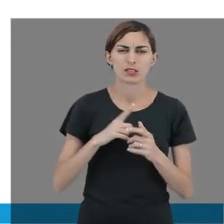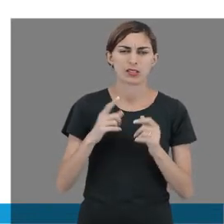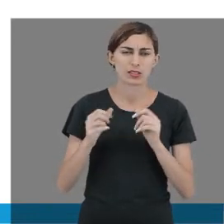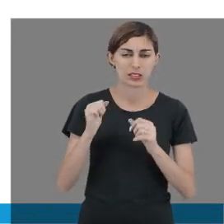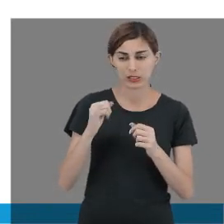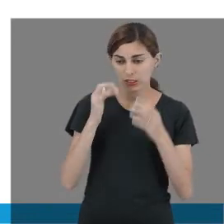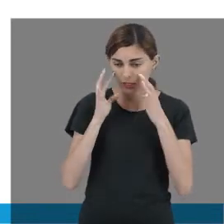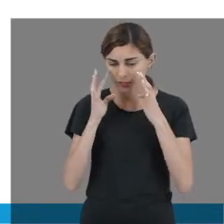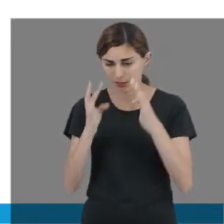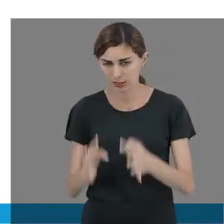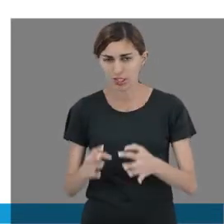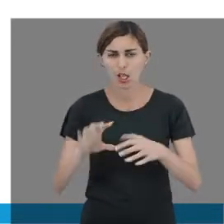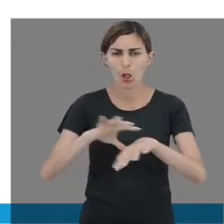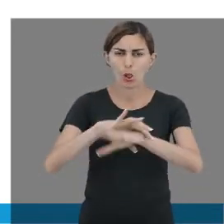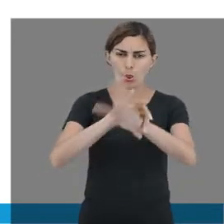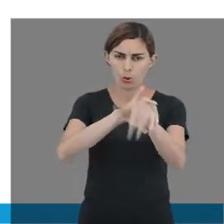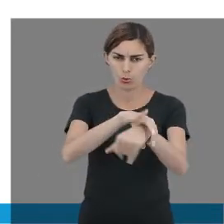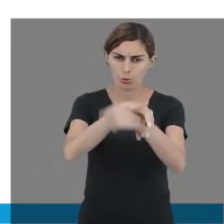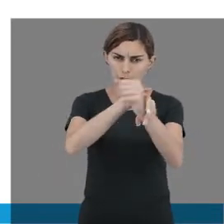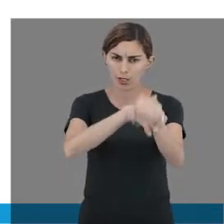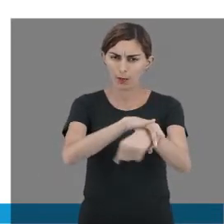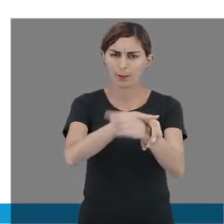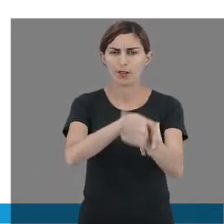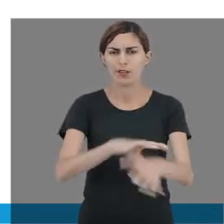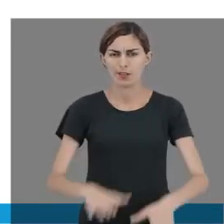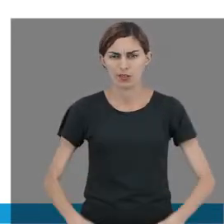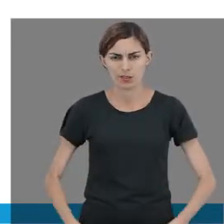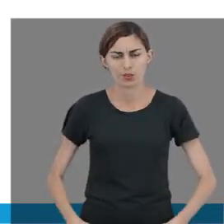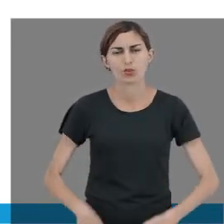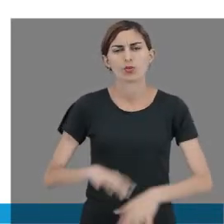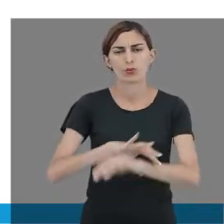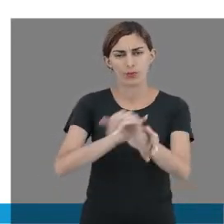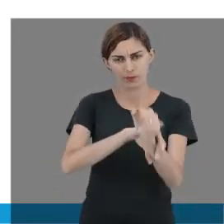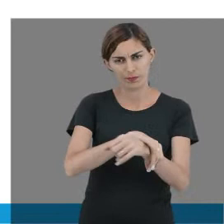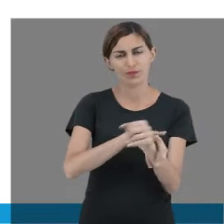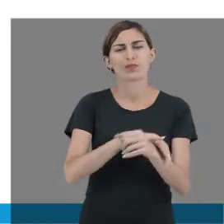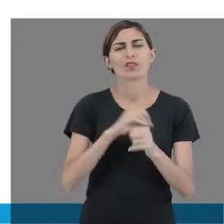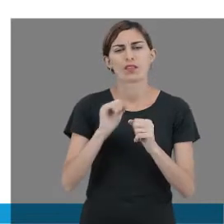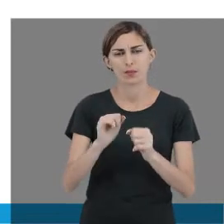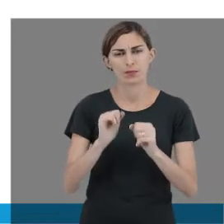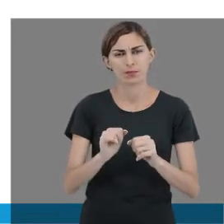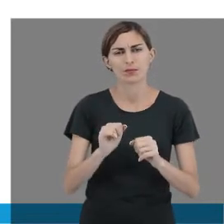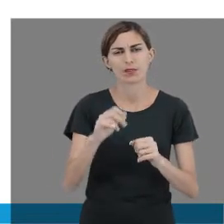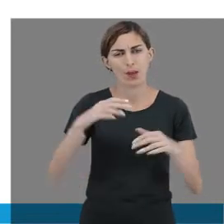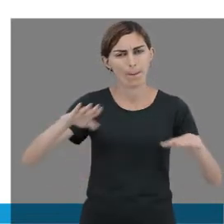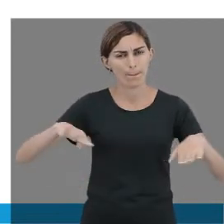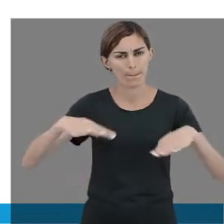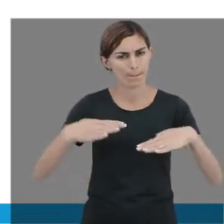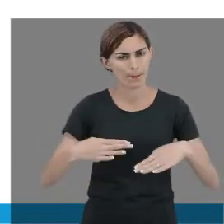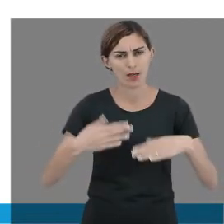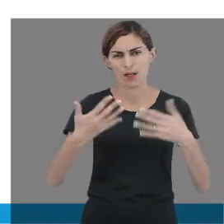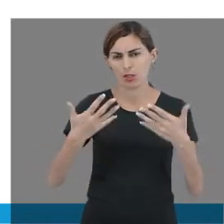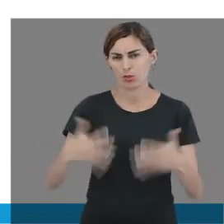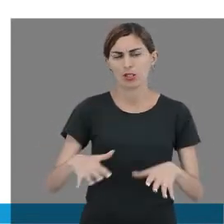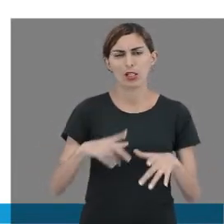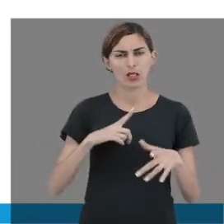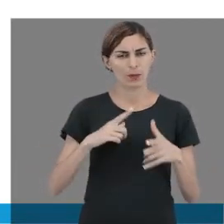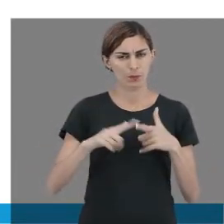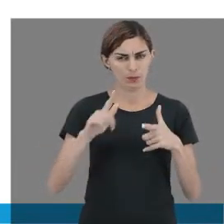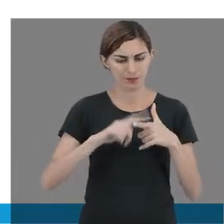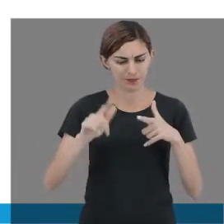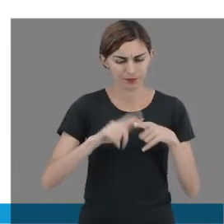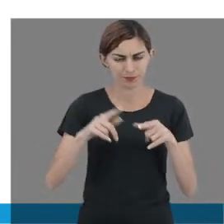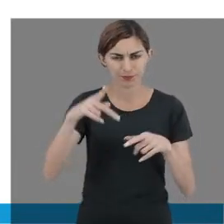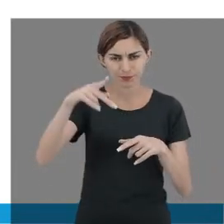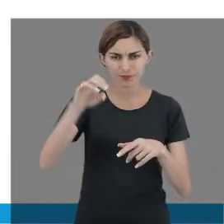não fizer alongamento e se não posicionar, vai chegar uma hora que isso se torna fixo. A mesma coisa desse pezinho, que não tem deformidade fixa, mas se fica muito